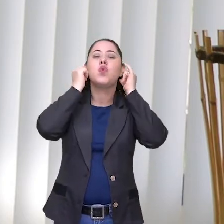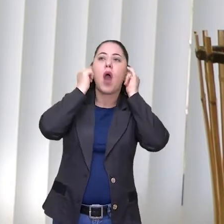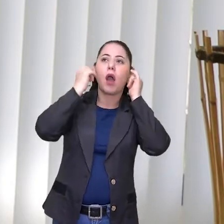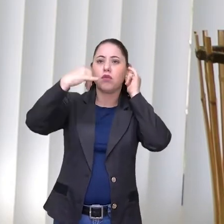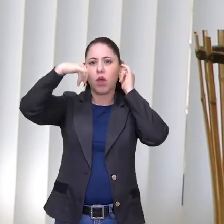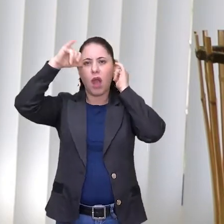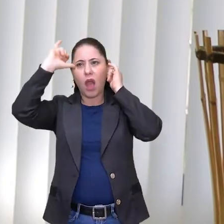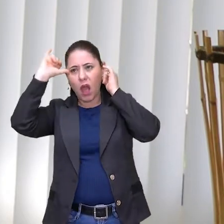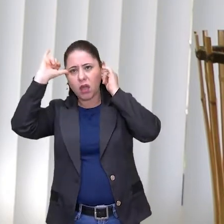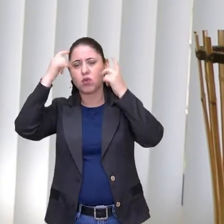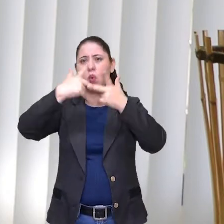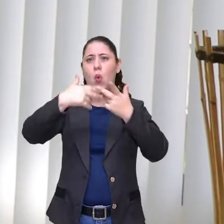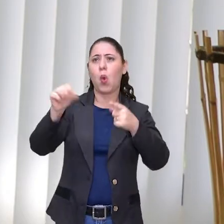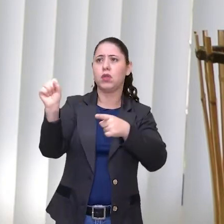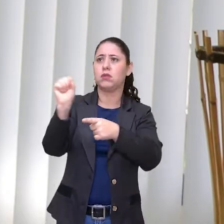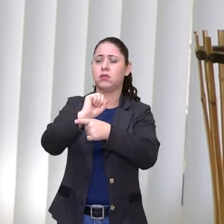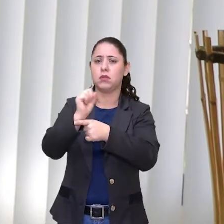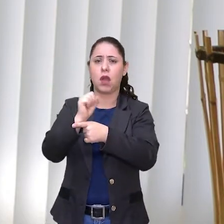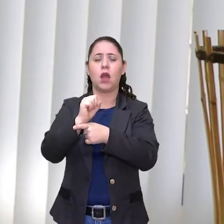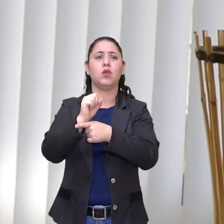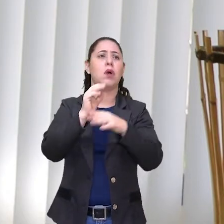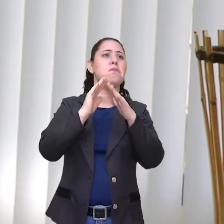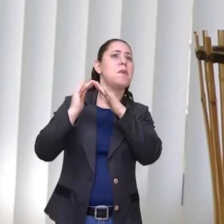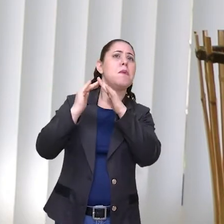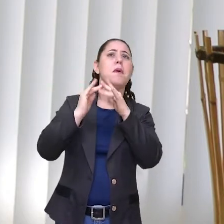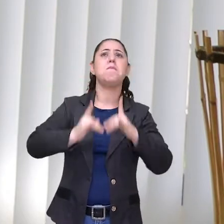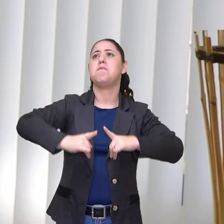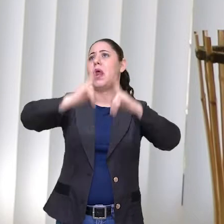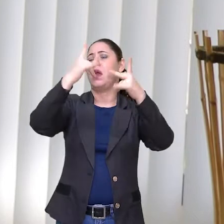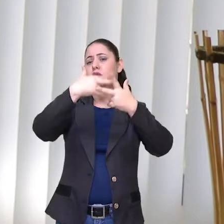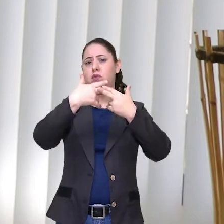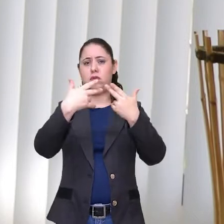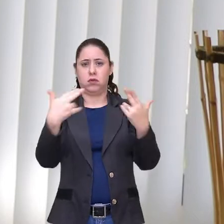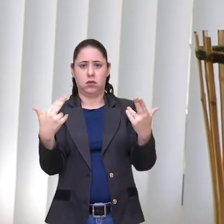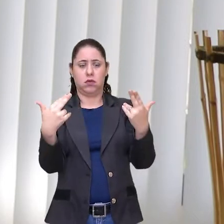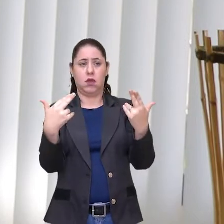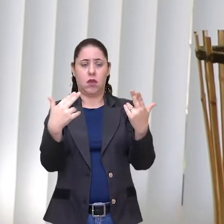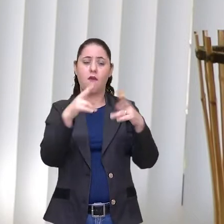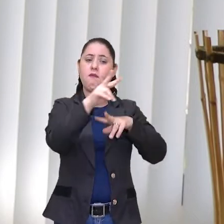o gado que você mencionou, veículos, os imóveis,